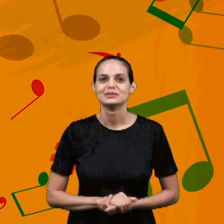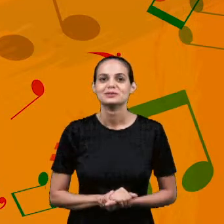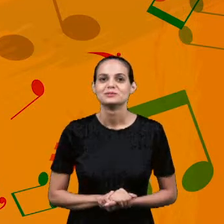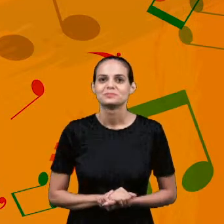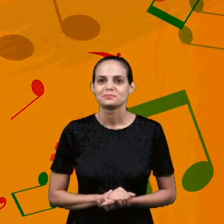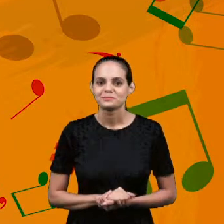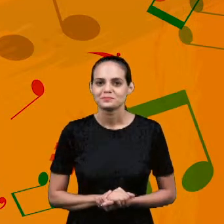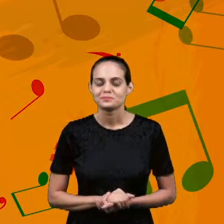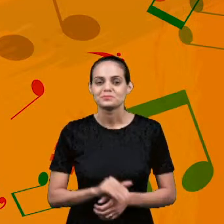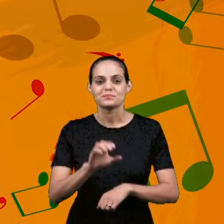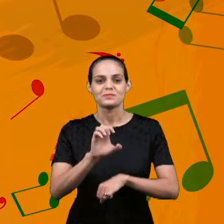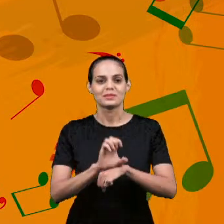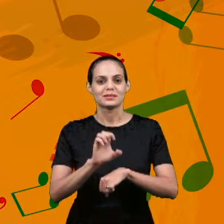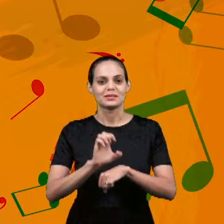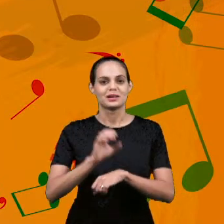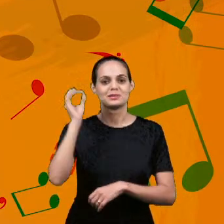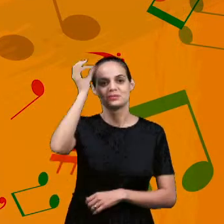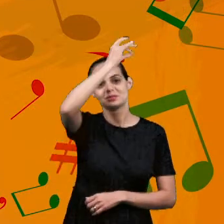Santo.